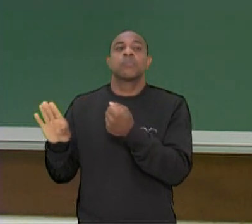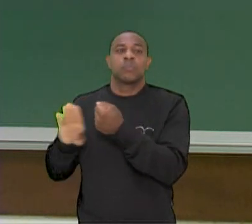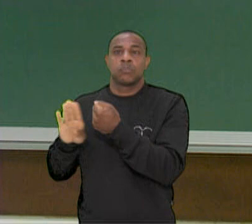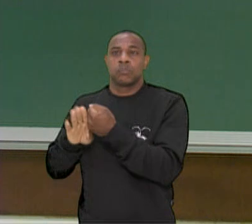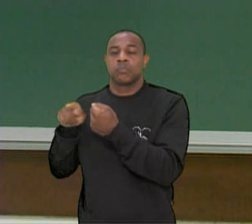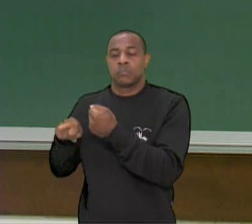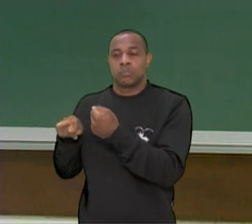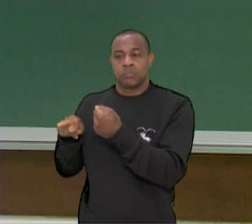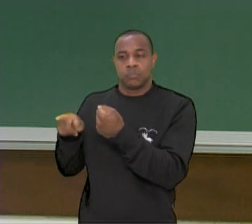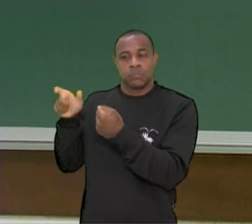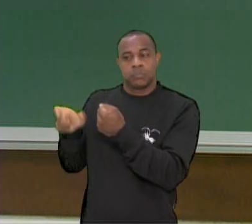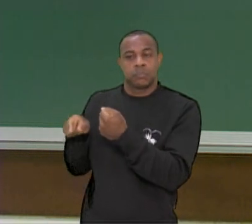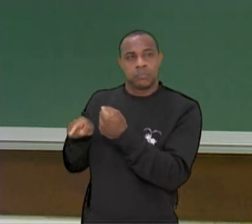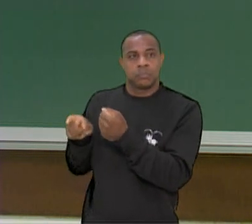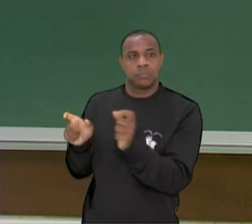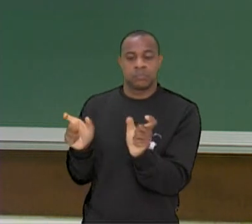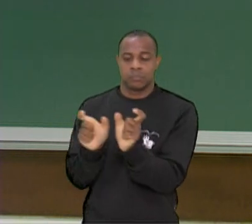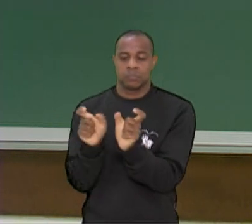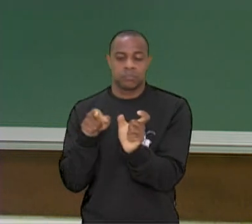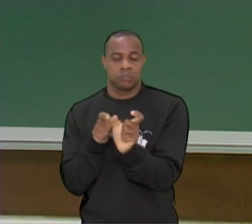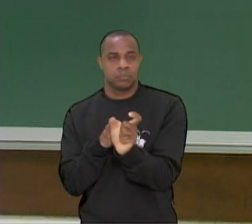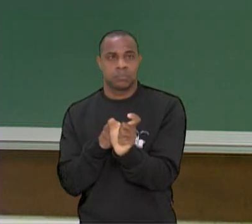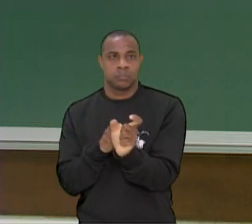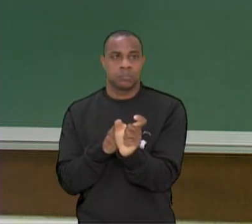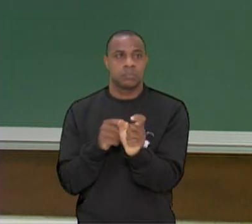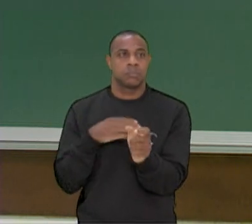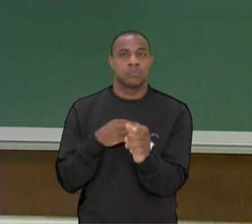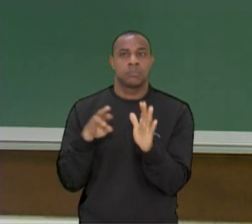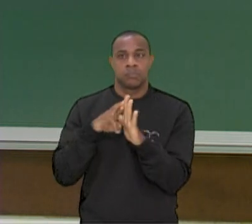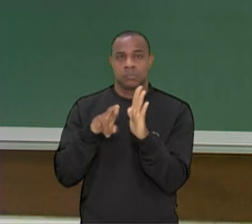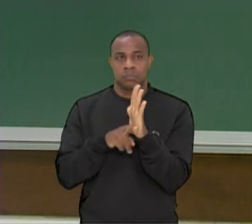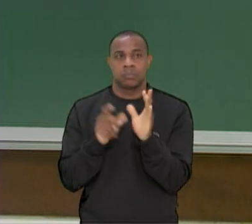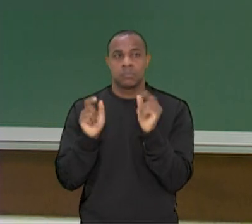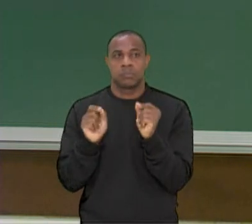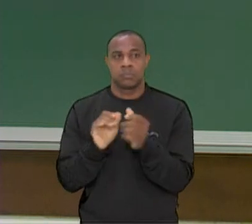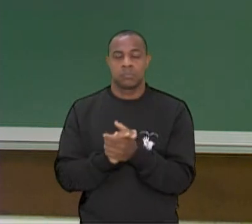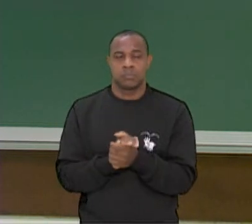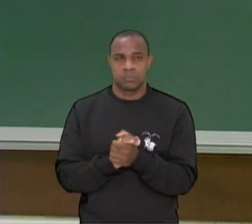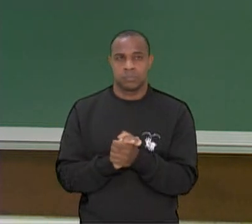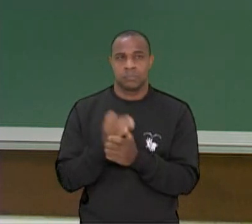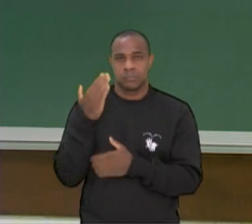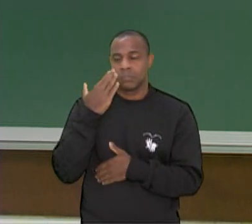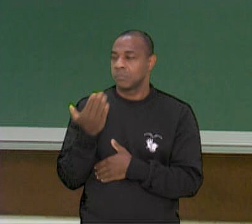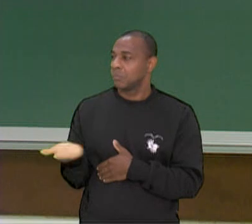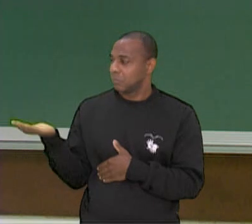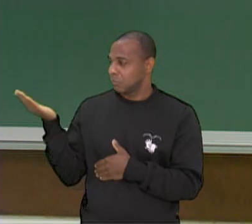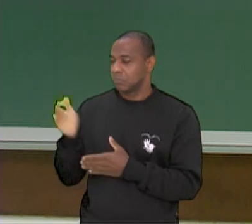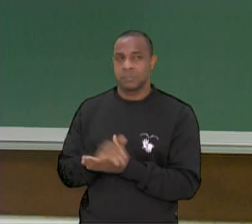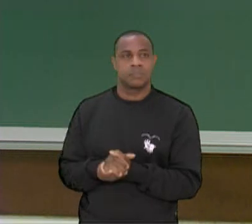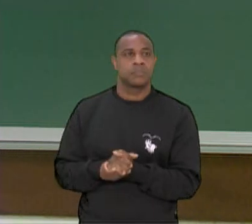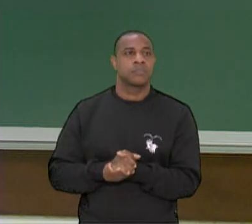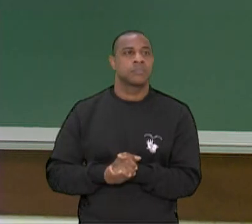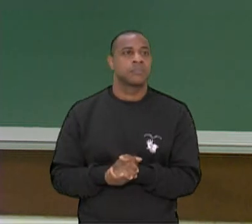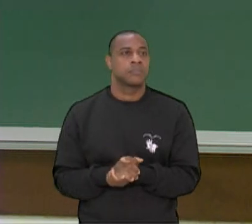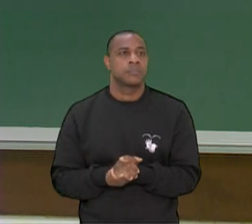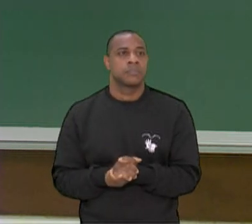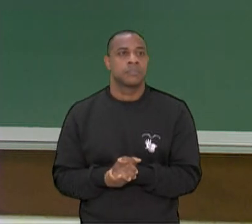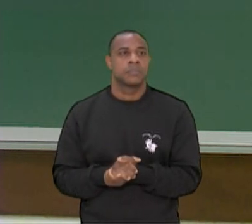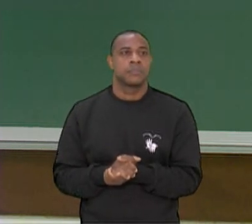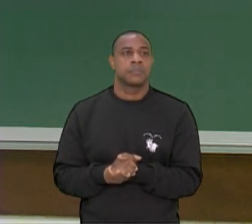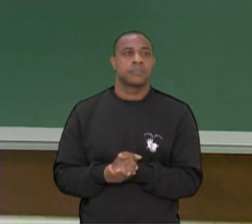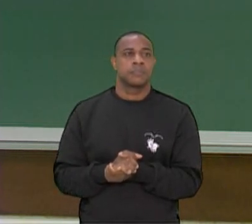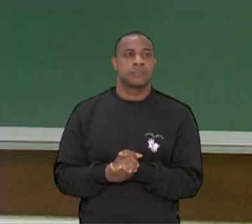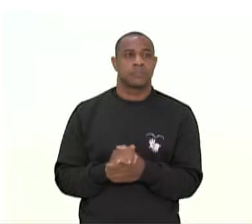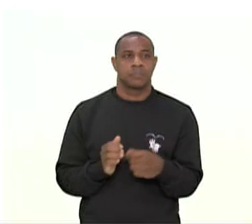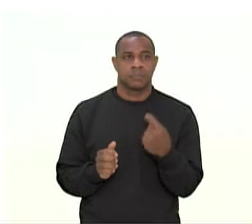estão modificando. Só que tem duas regrinhas ali, e eu vou dar esse macete para vocês agora, anota aí.